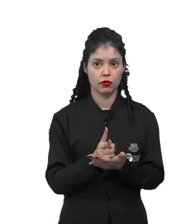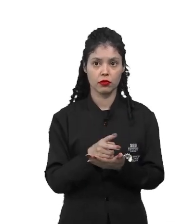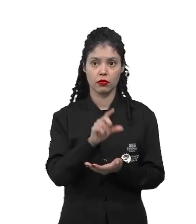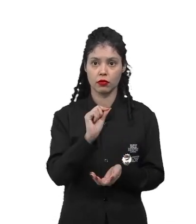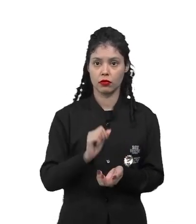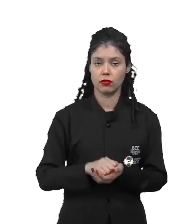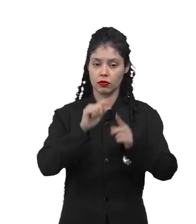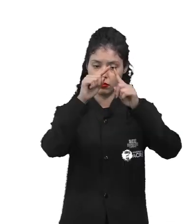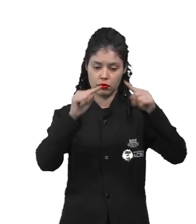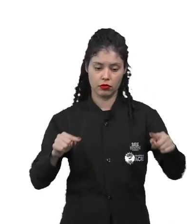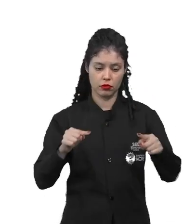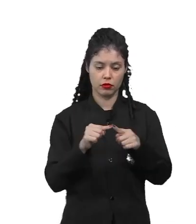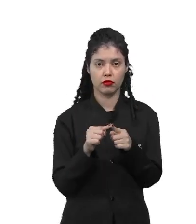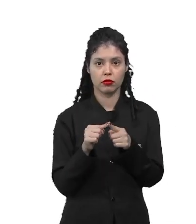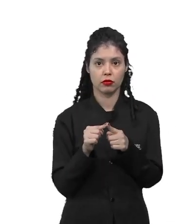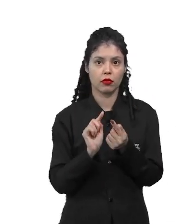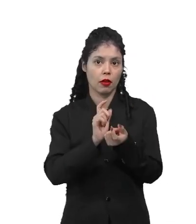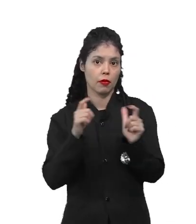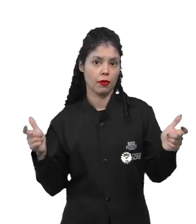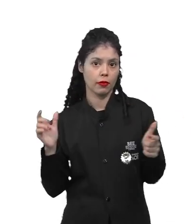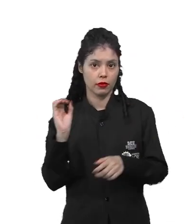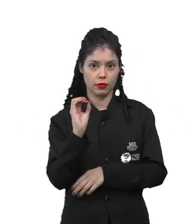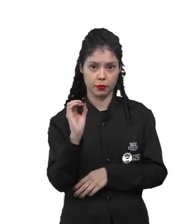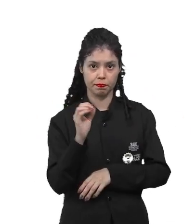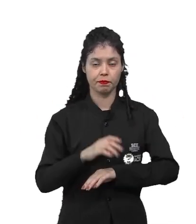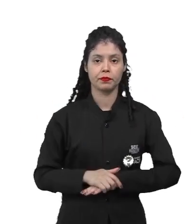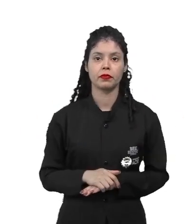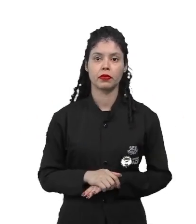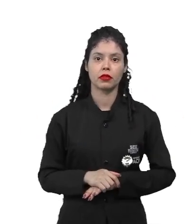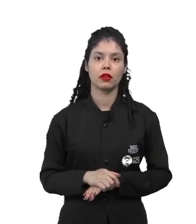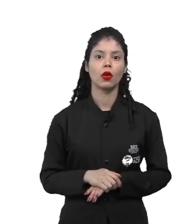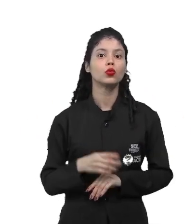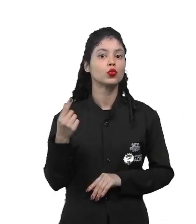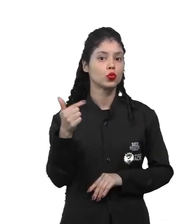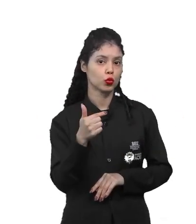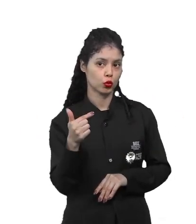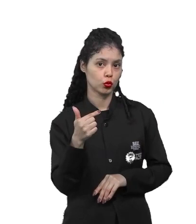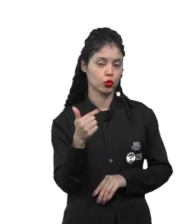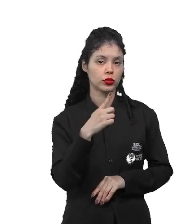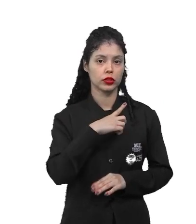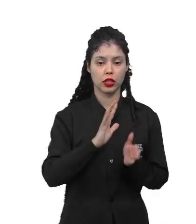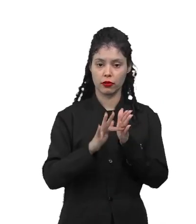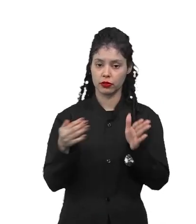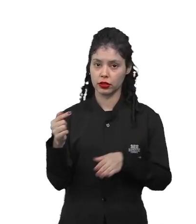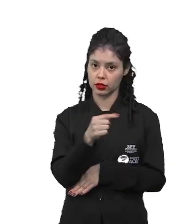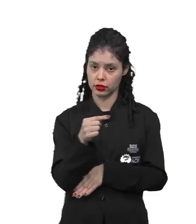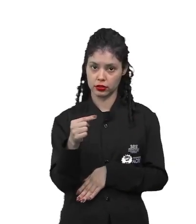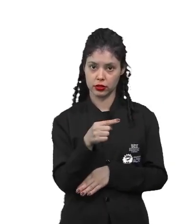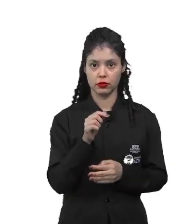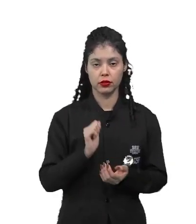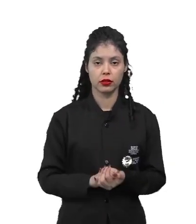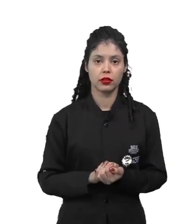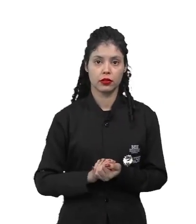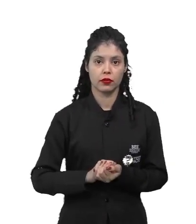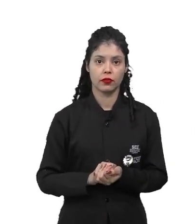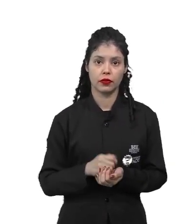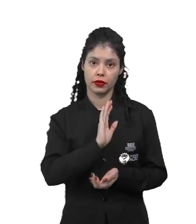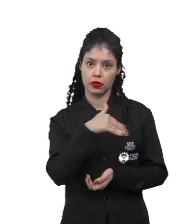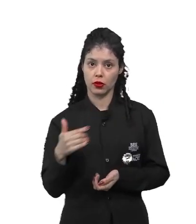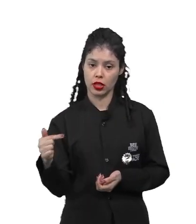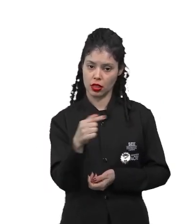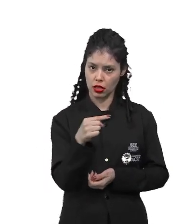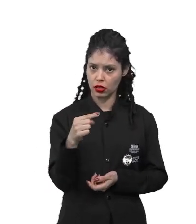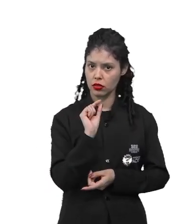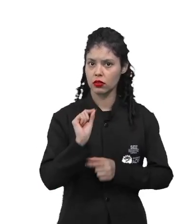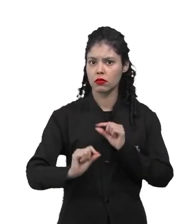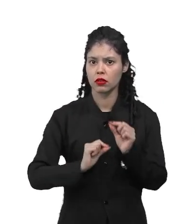de delta ou discriminante maior que zero, tá bom? No item número 2, quando a função é negativa, olha aqui, ó, quando a função é